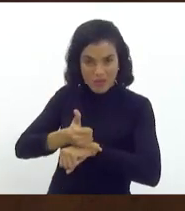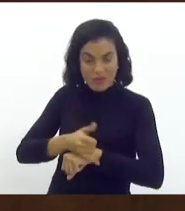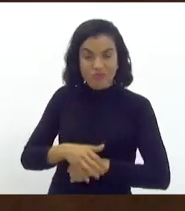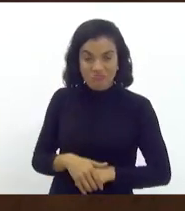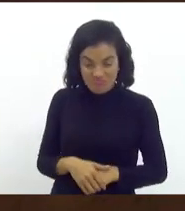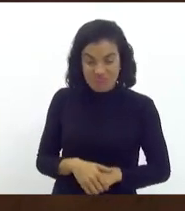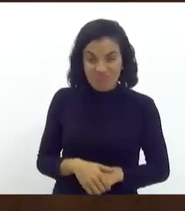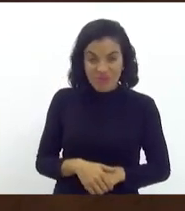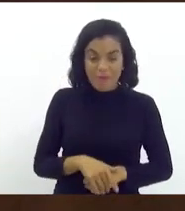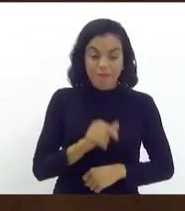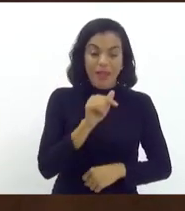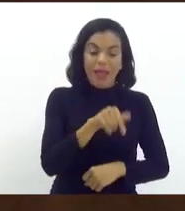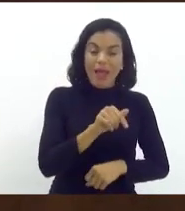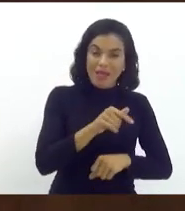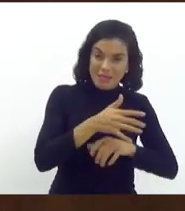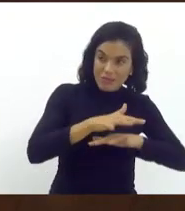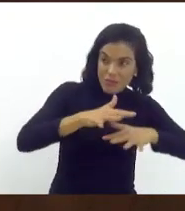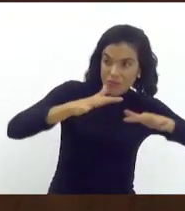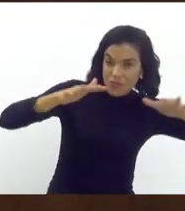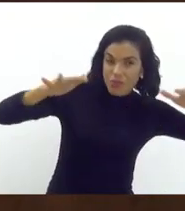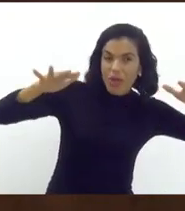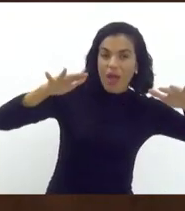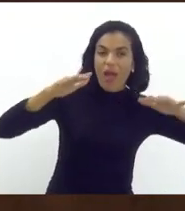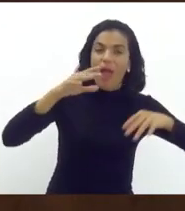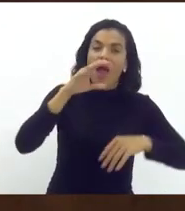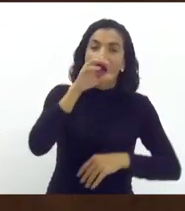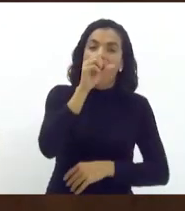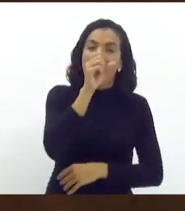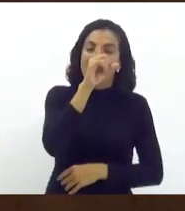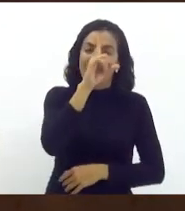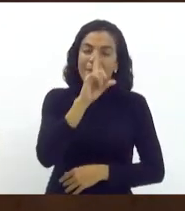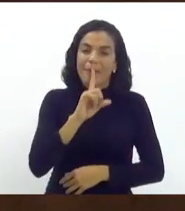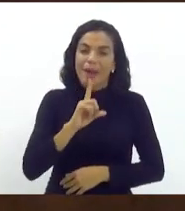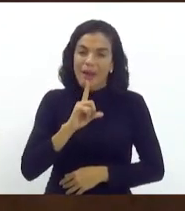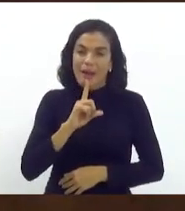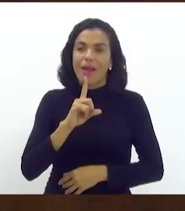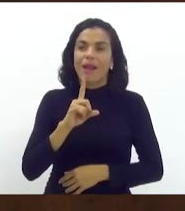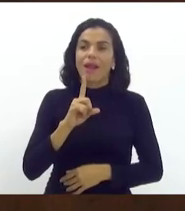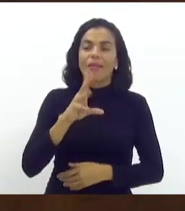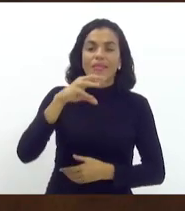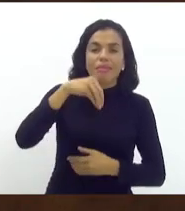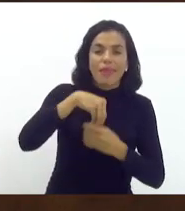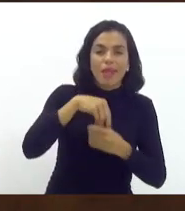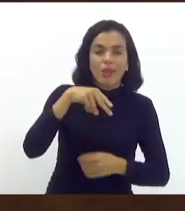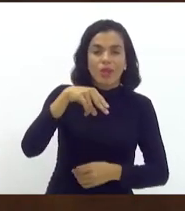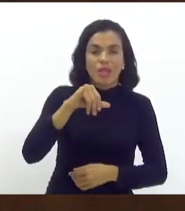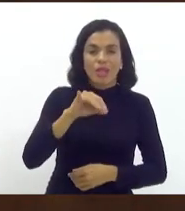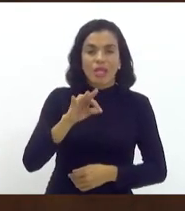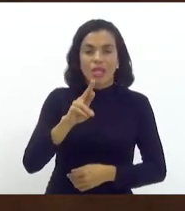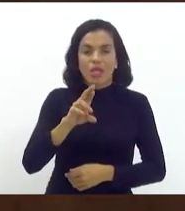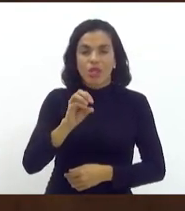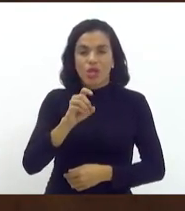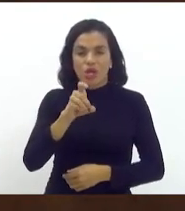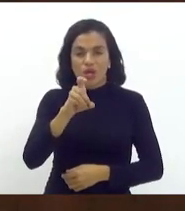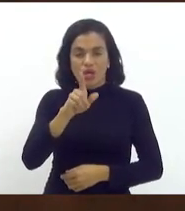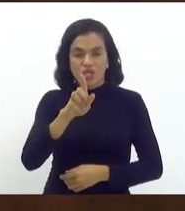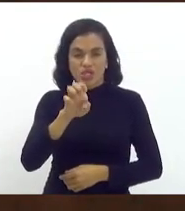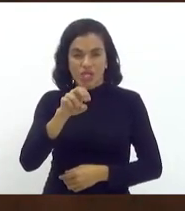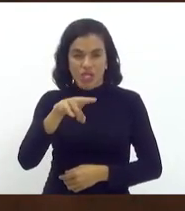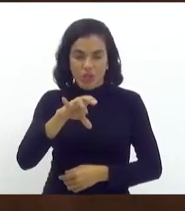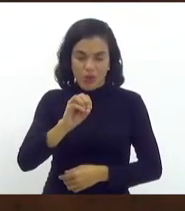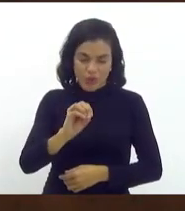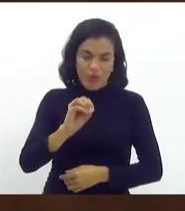agora essa fumaça amarela são compostos é nitrogênio no x que se